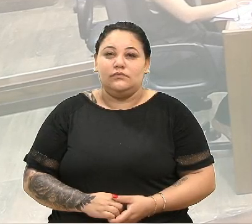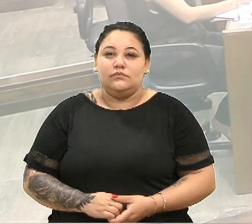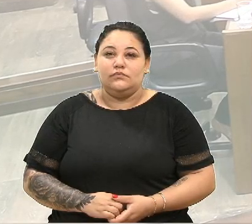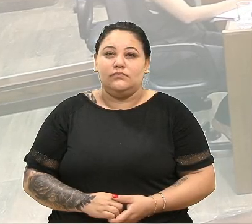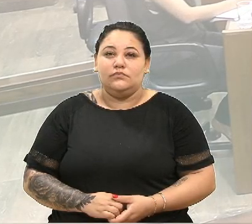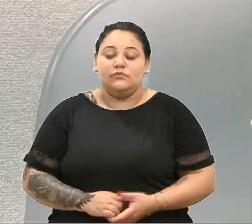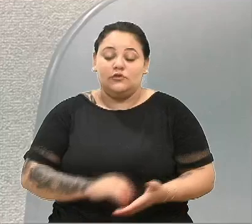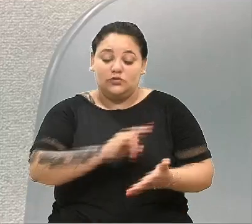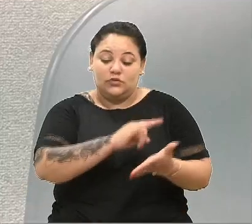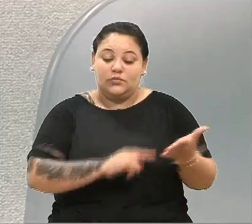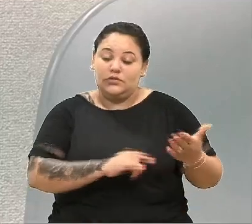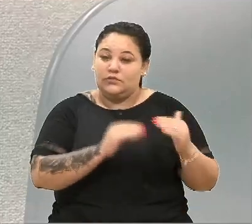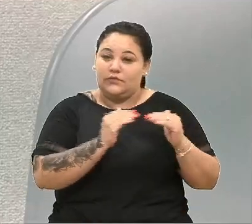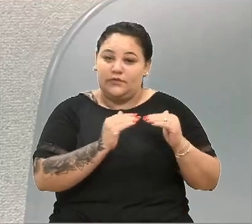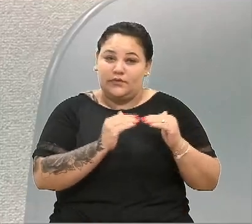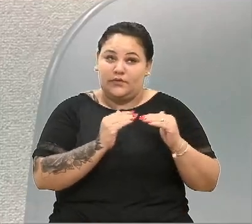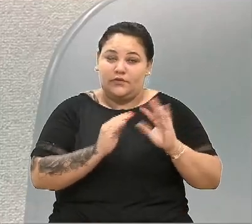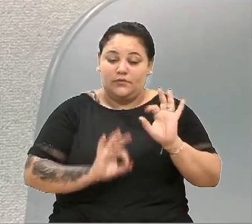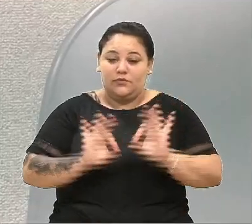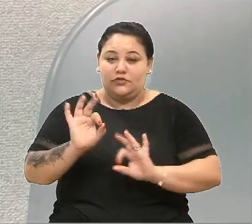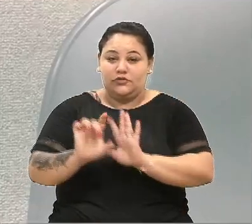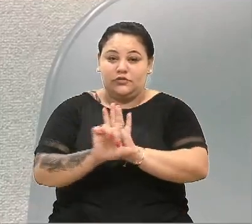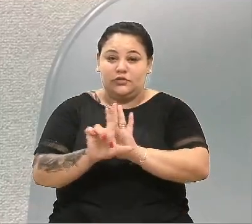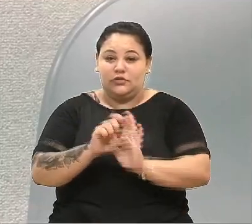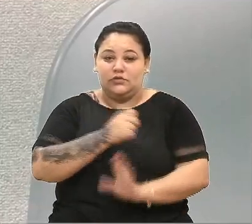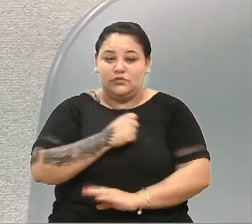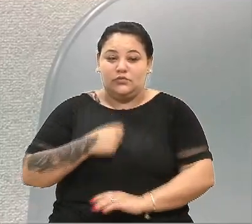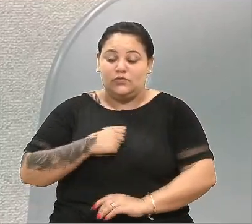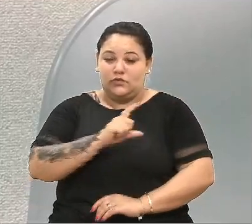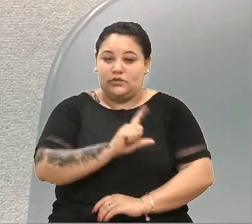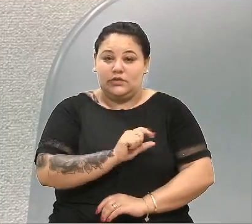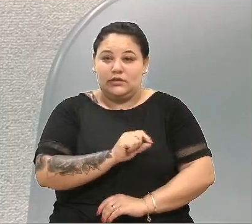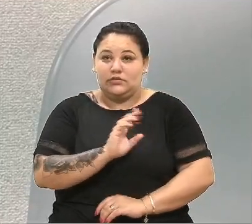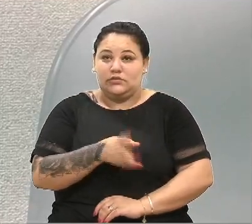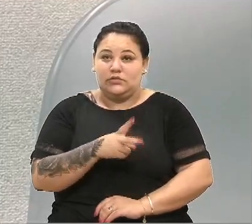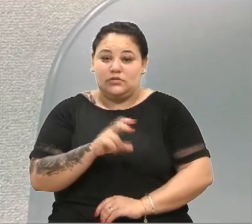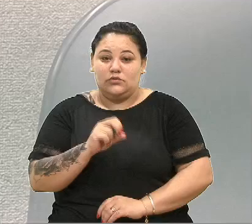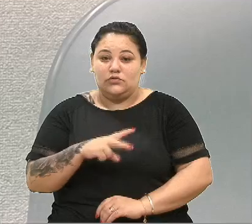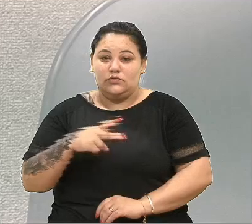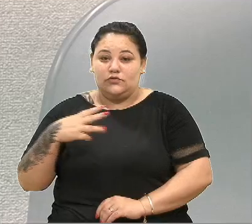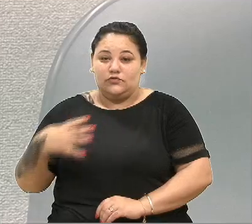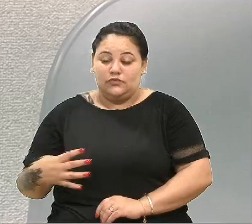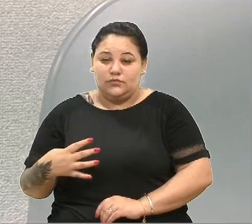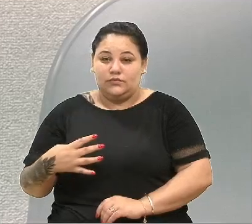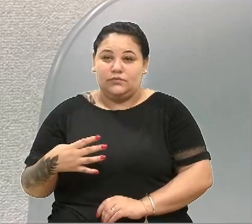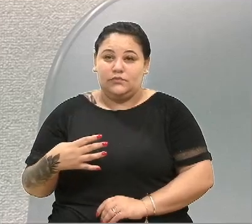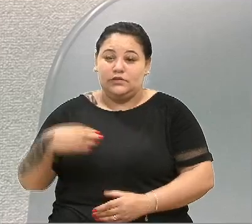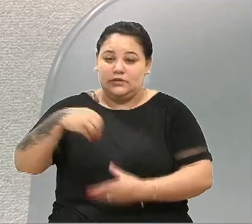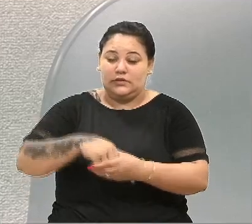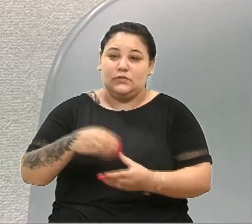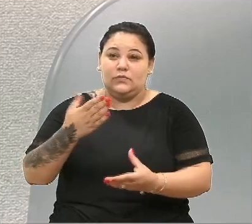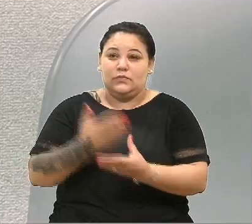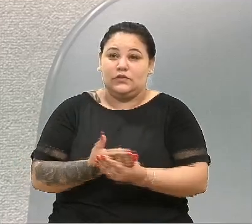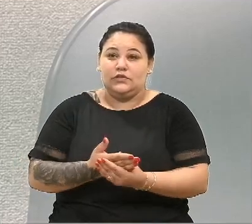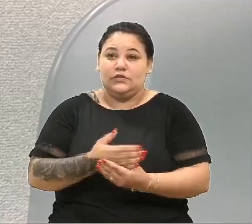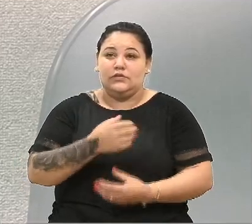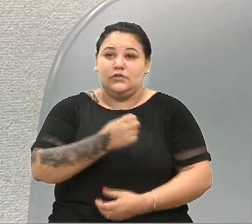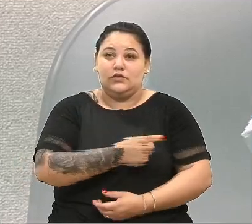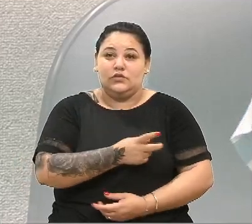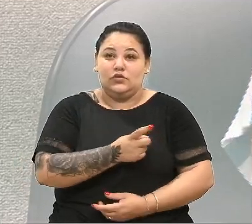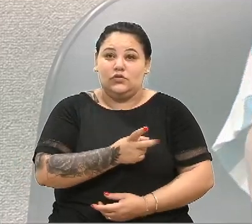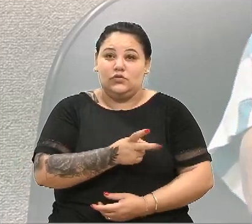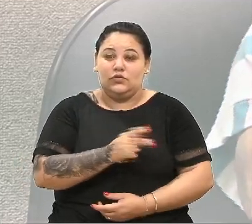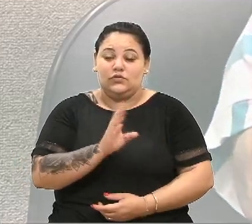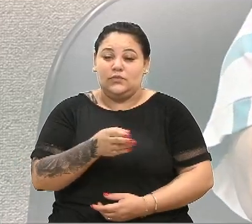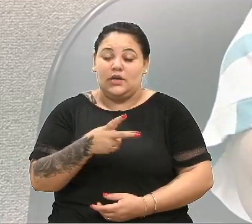O parecer é favorável ao projeto de lei número 10 de 2024, contido no processo número 12